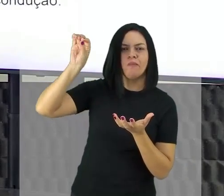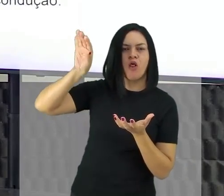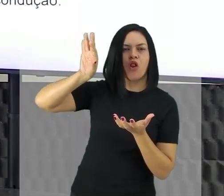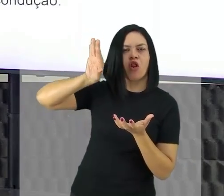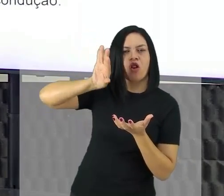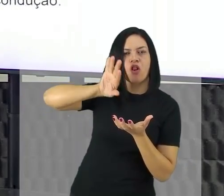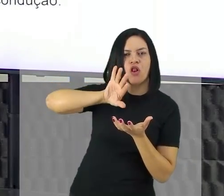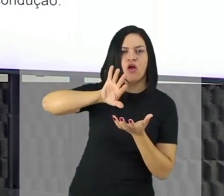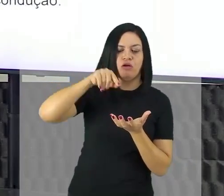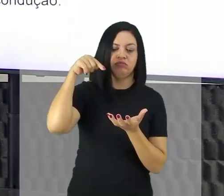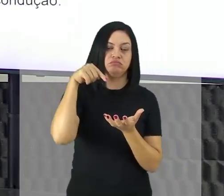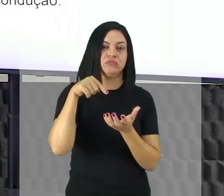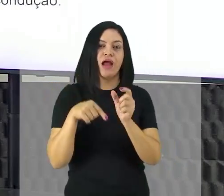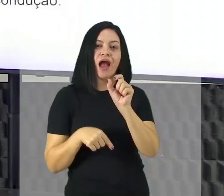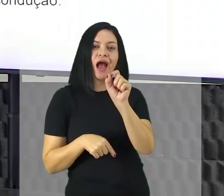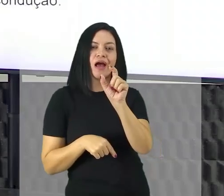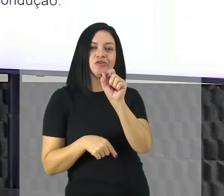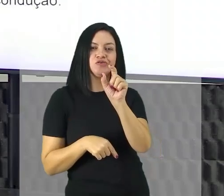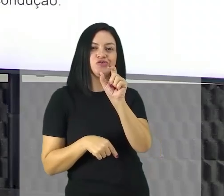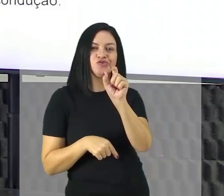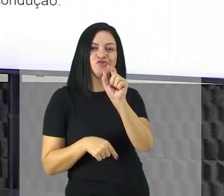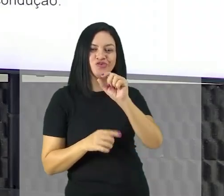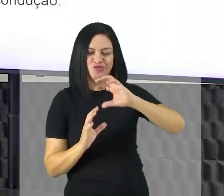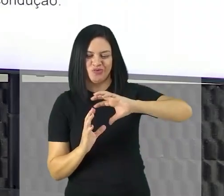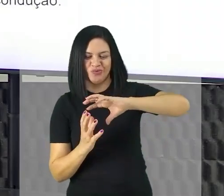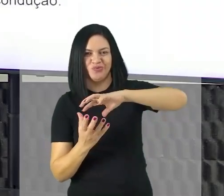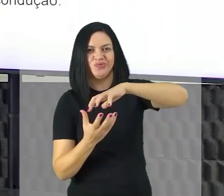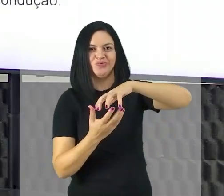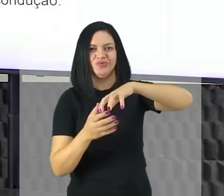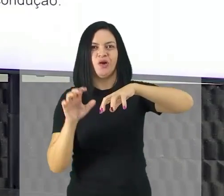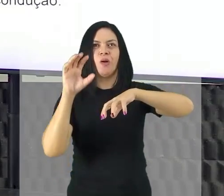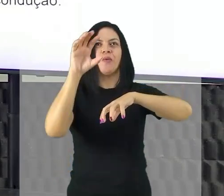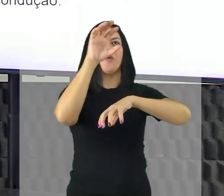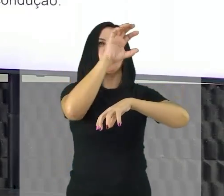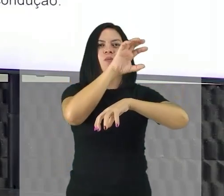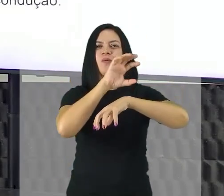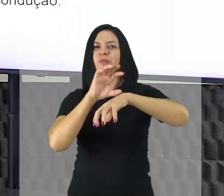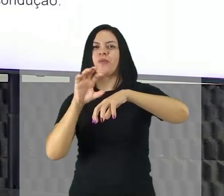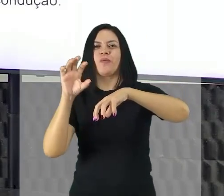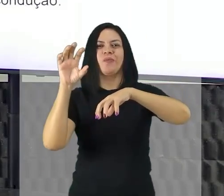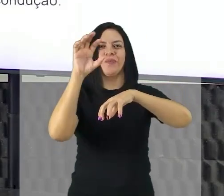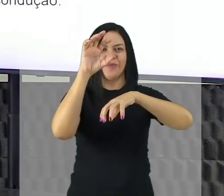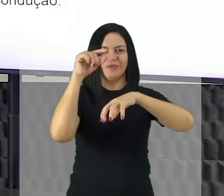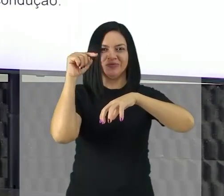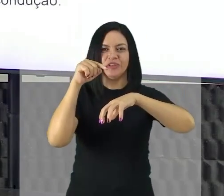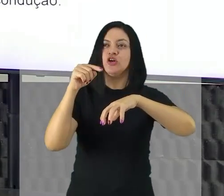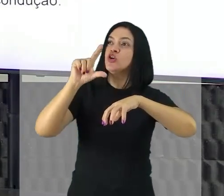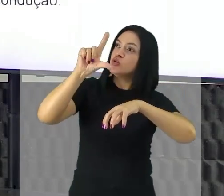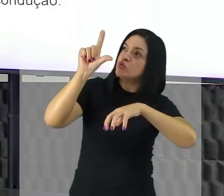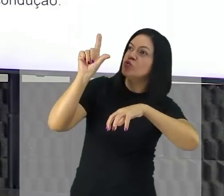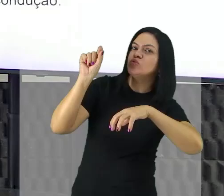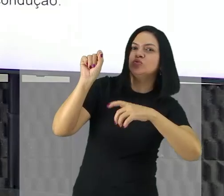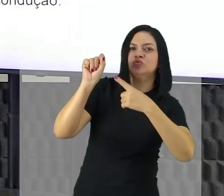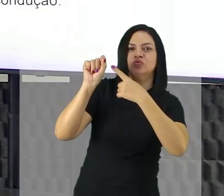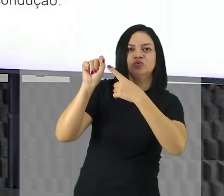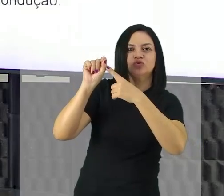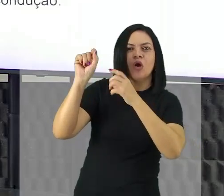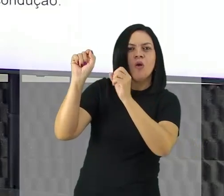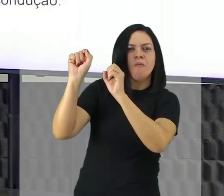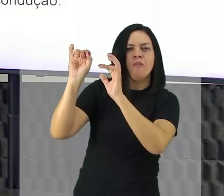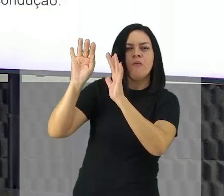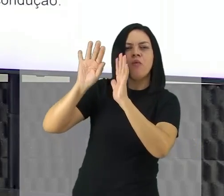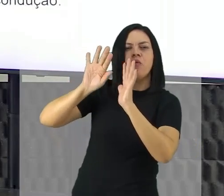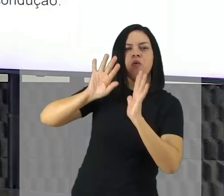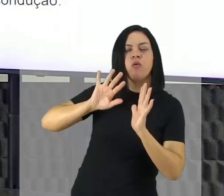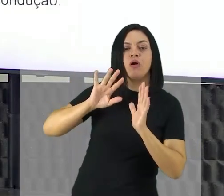pontinho azul no universo, o calor que sai do Sol